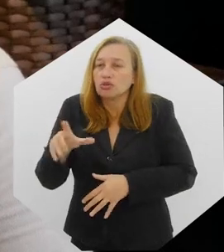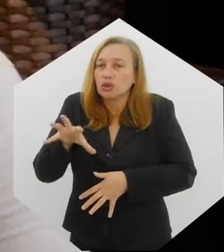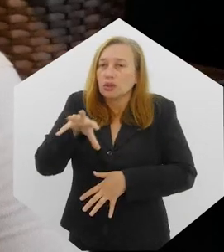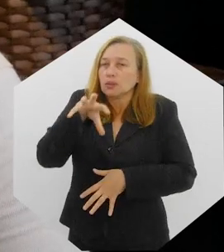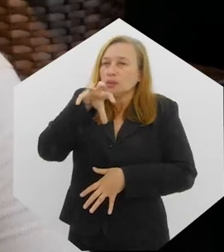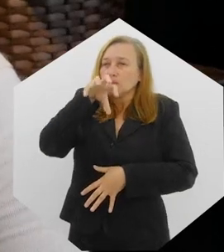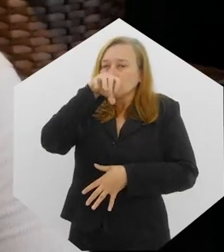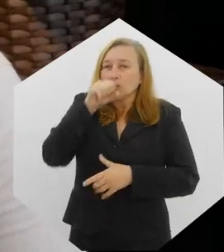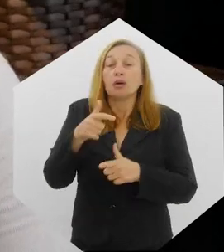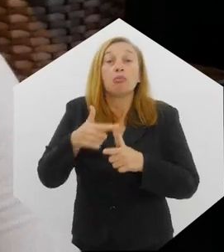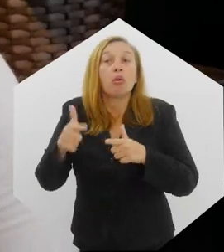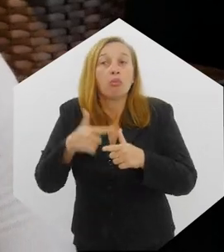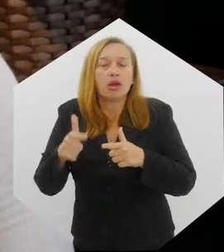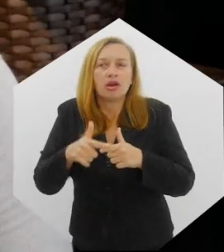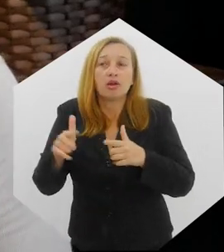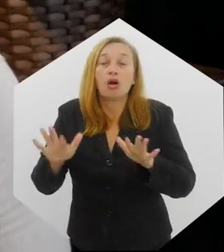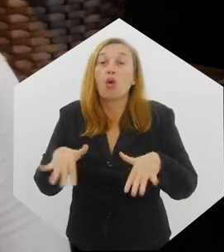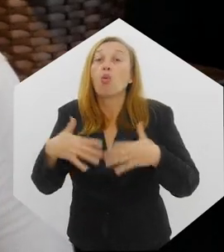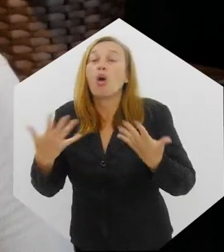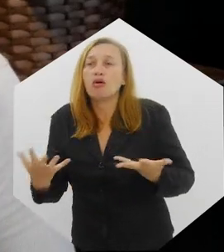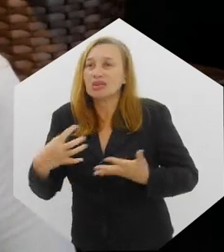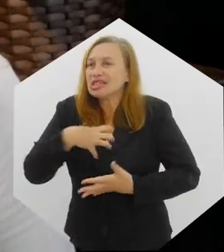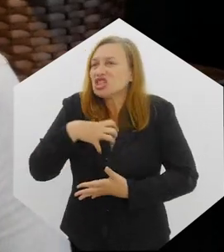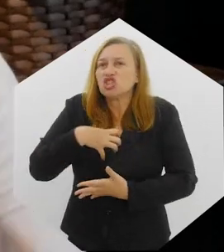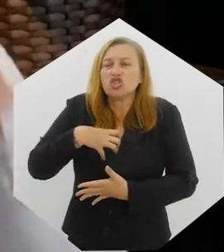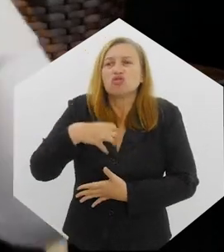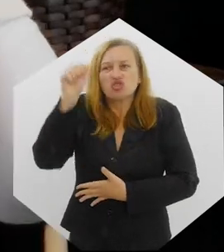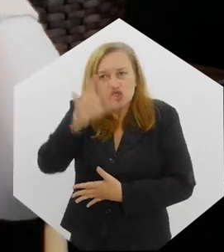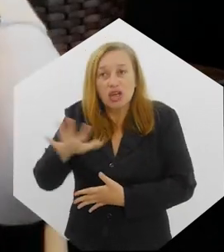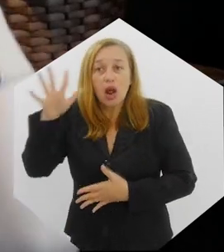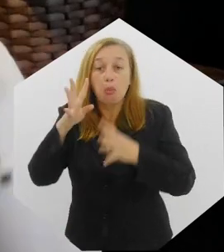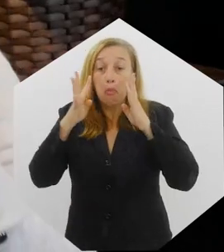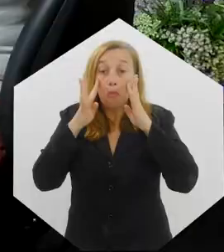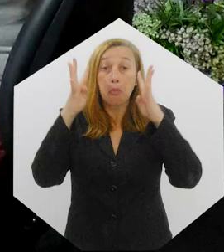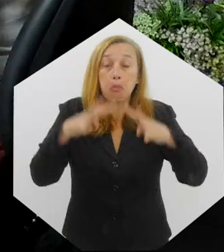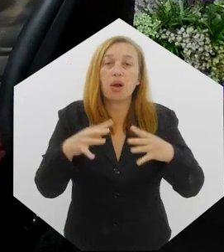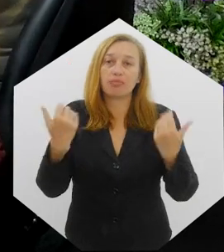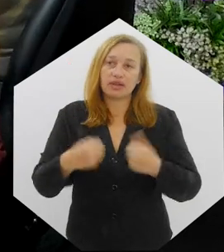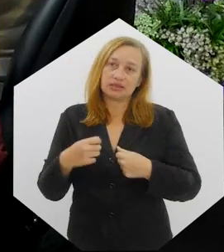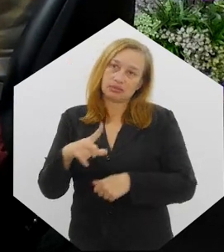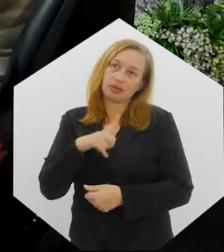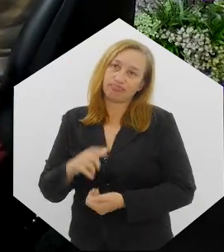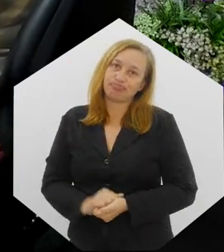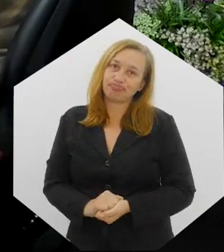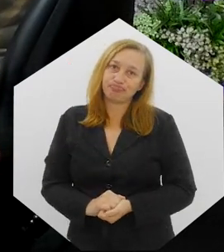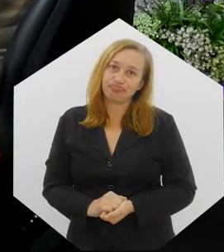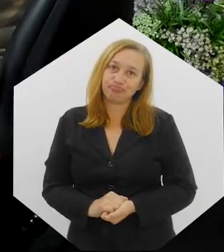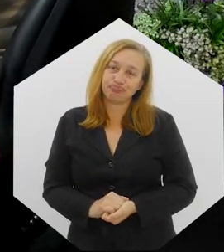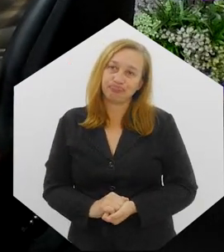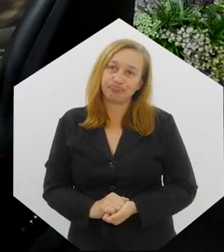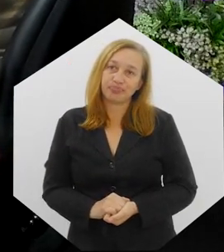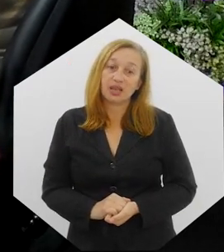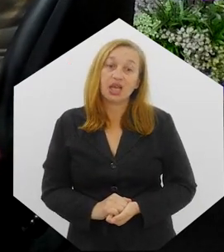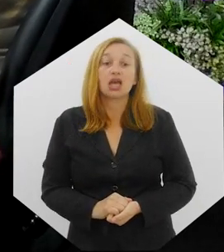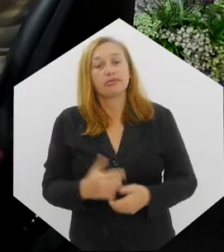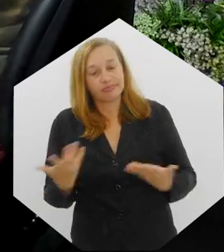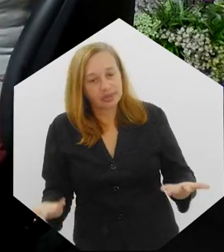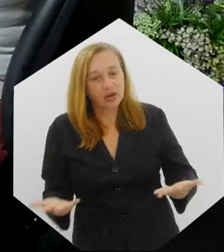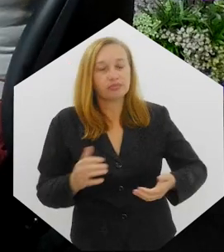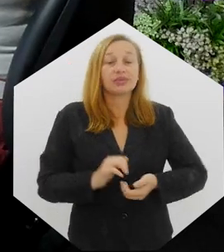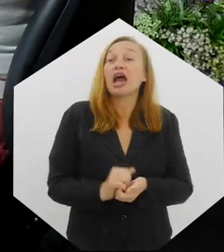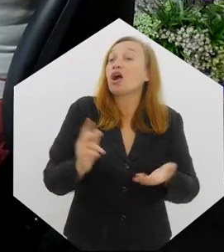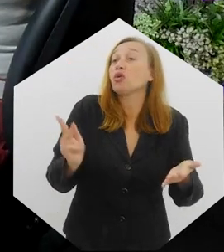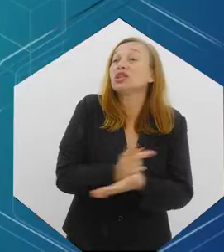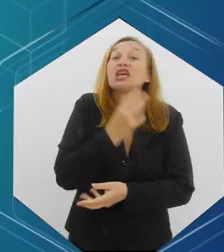ali, uma falta de ar, enfim, quais os sintomas gerais que a pessoa tem que ficar em alerta. A